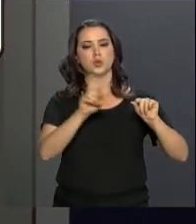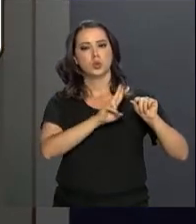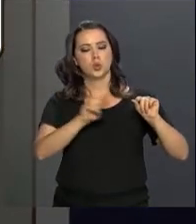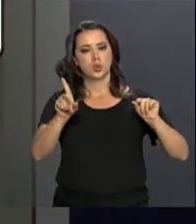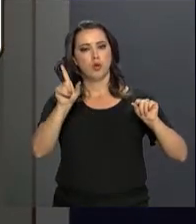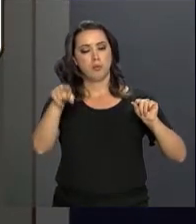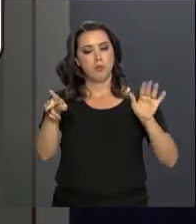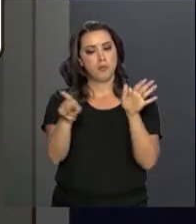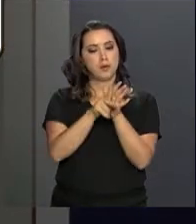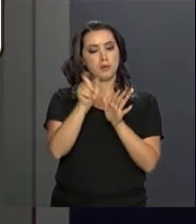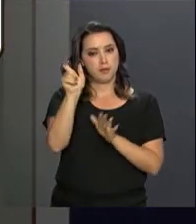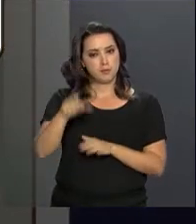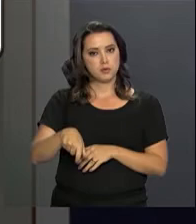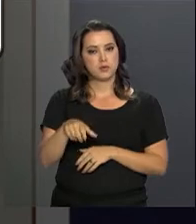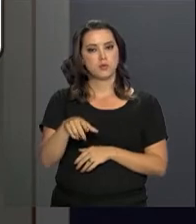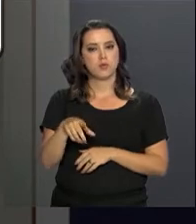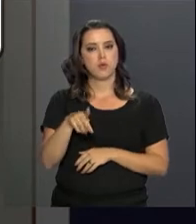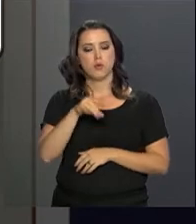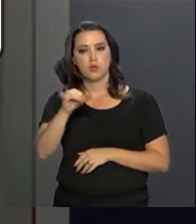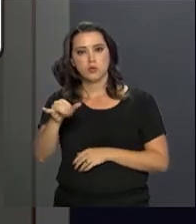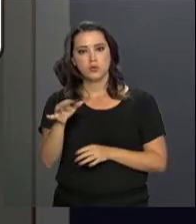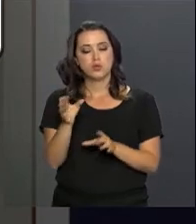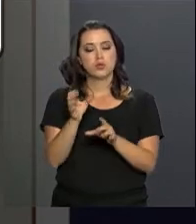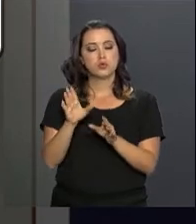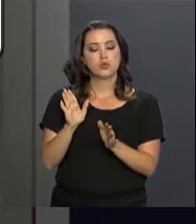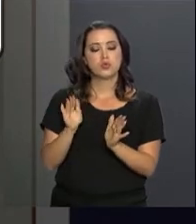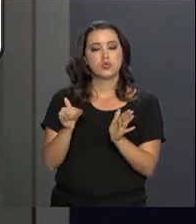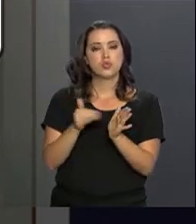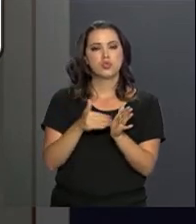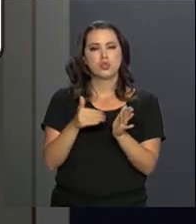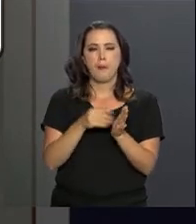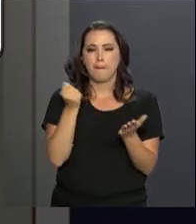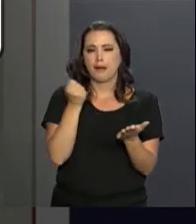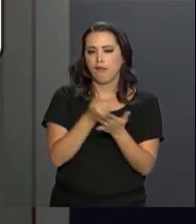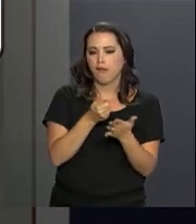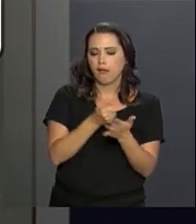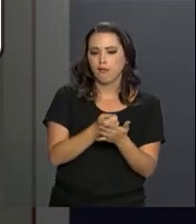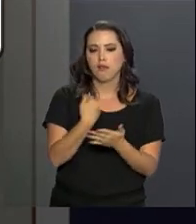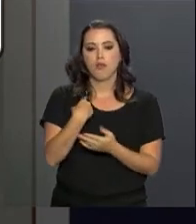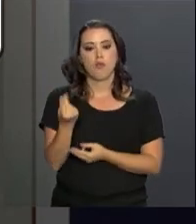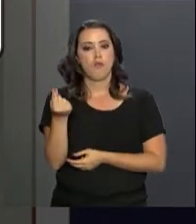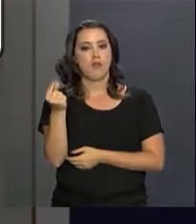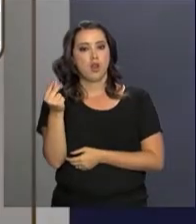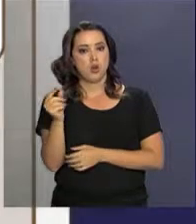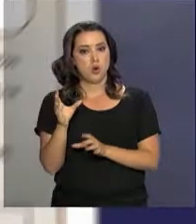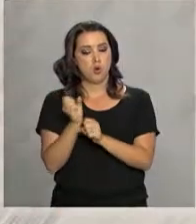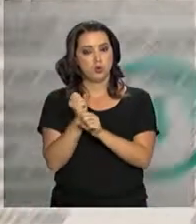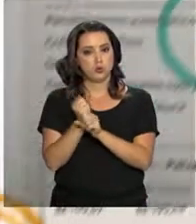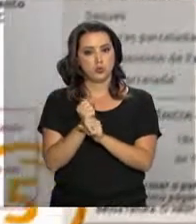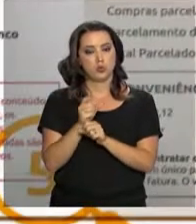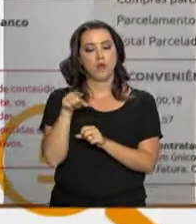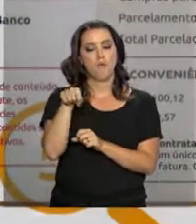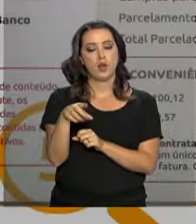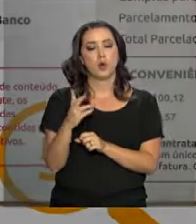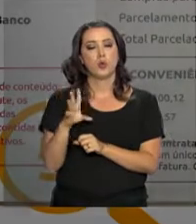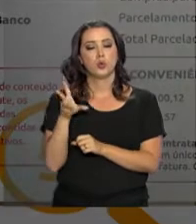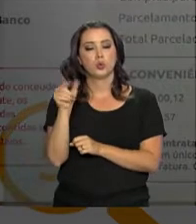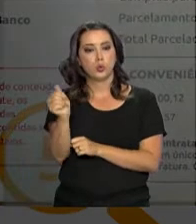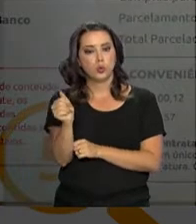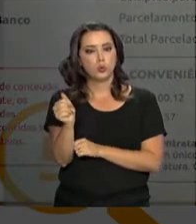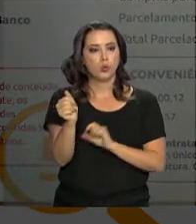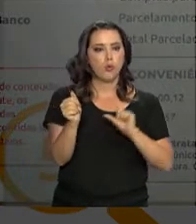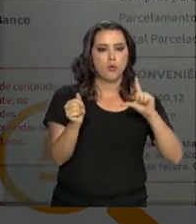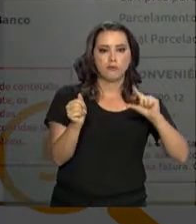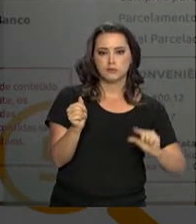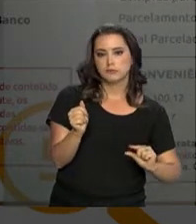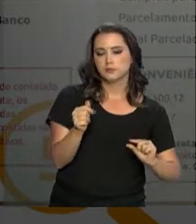dono do cartão as datas do fechamento e vencimento e os valores da fatura total e mínimo abaixo uma